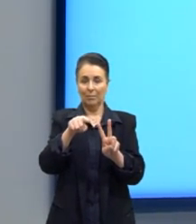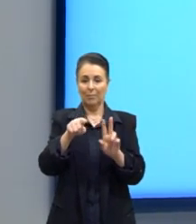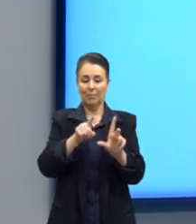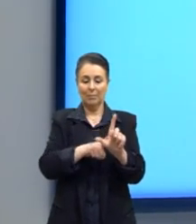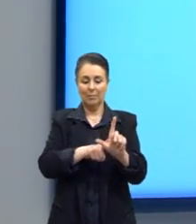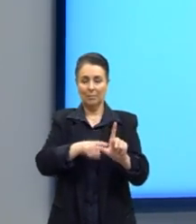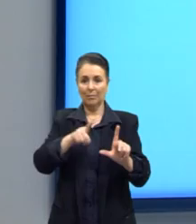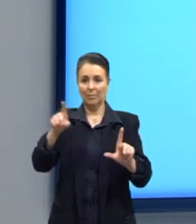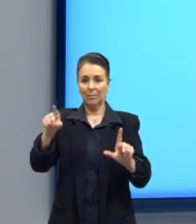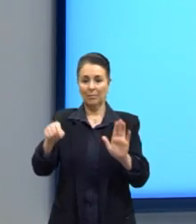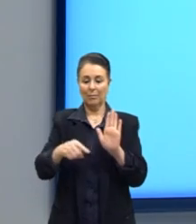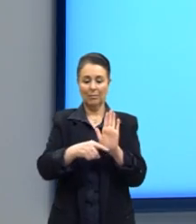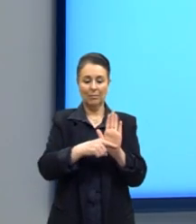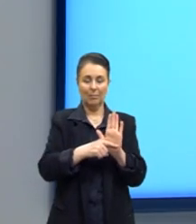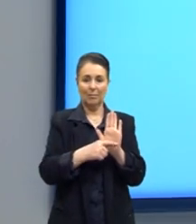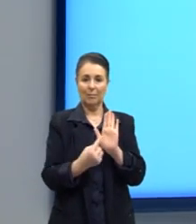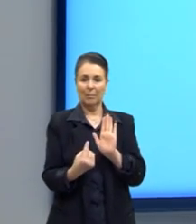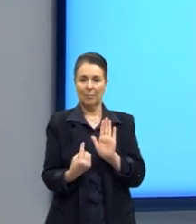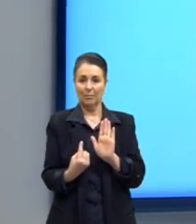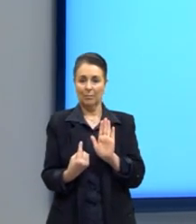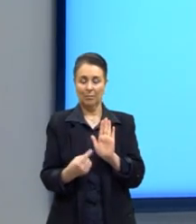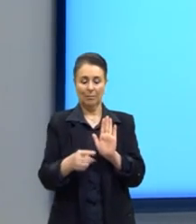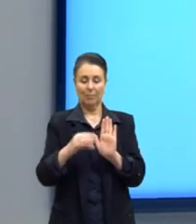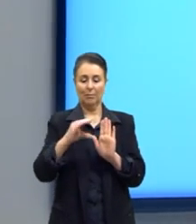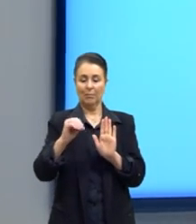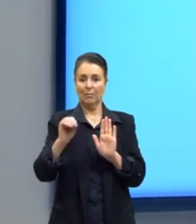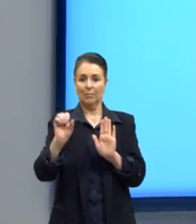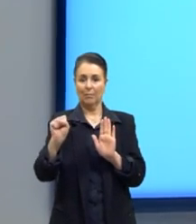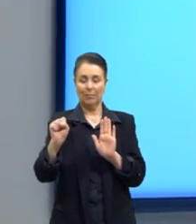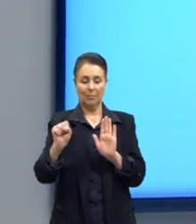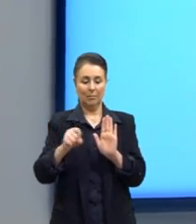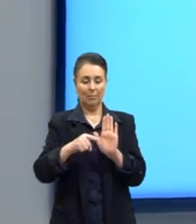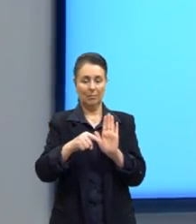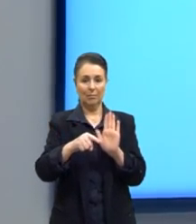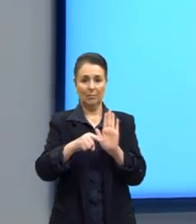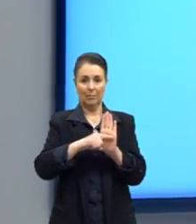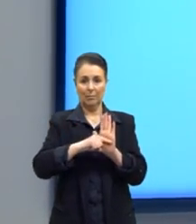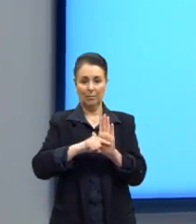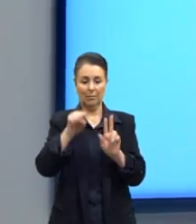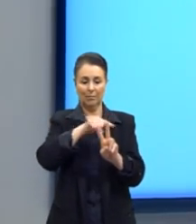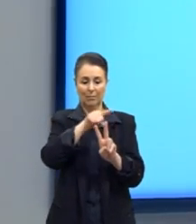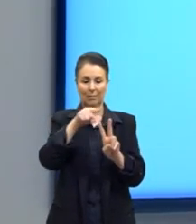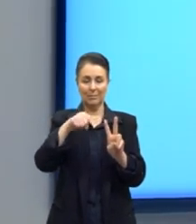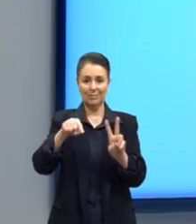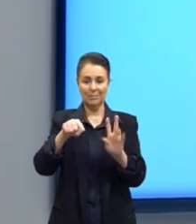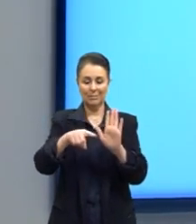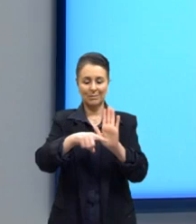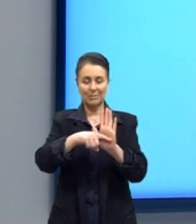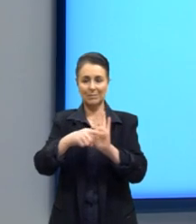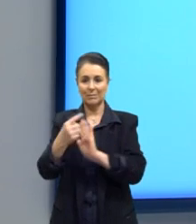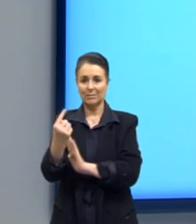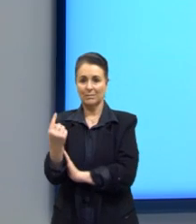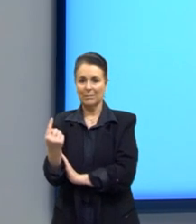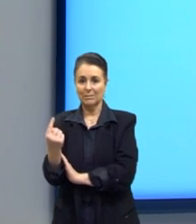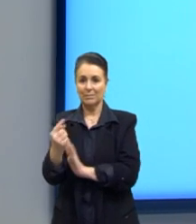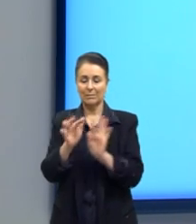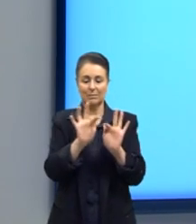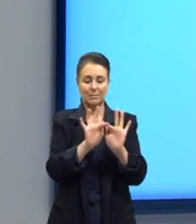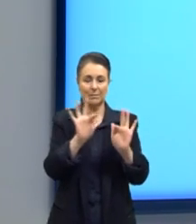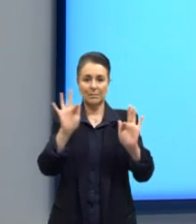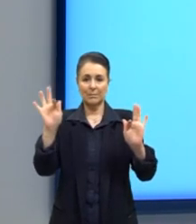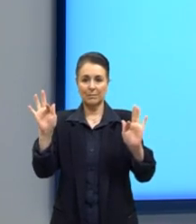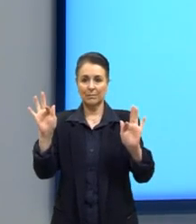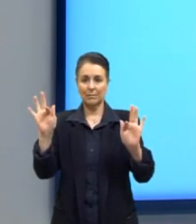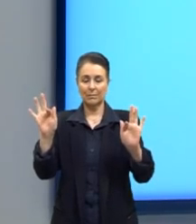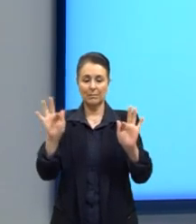gráfico é menos um o cosseno de - Pi também é menos um então a função ela é